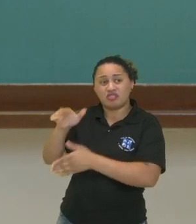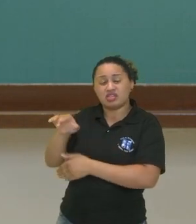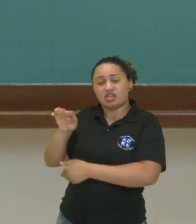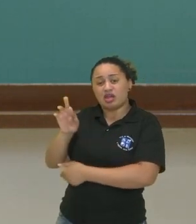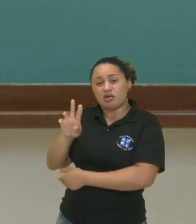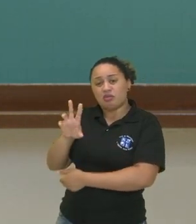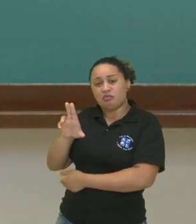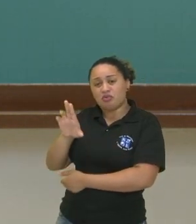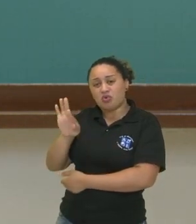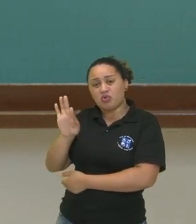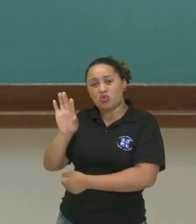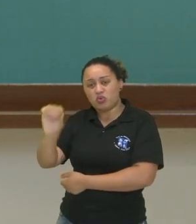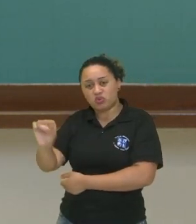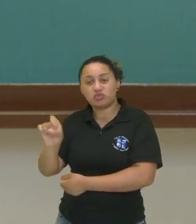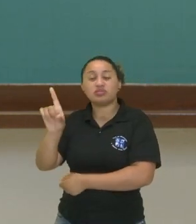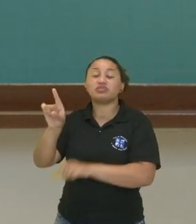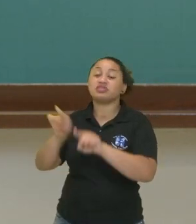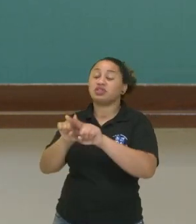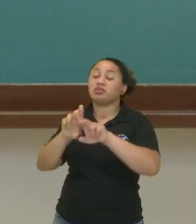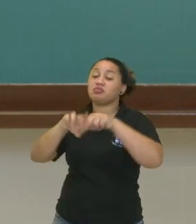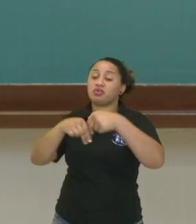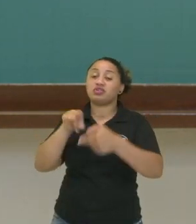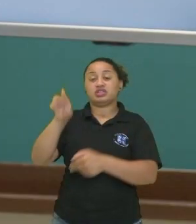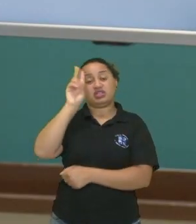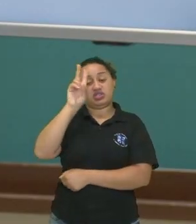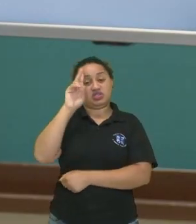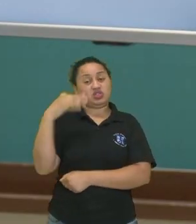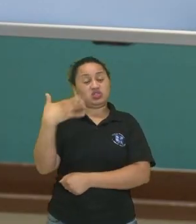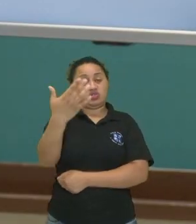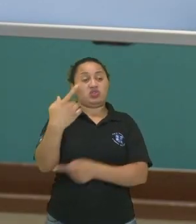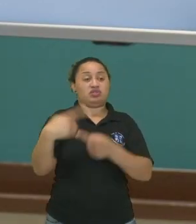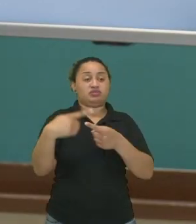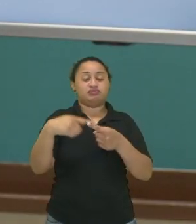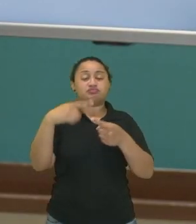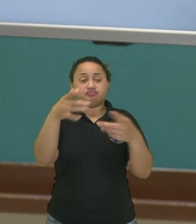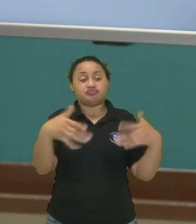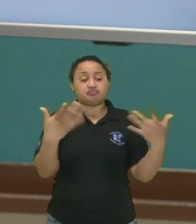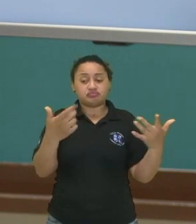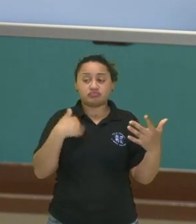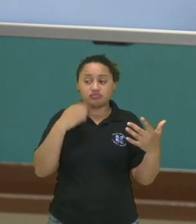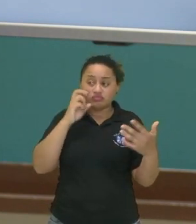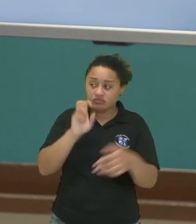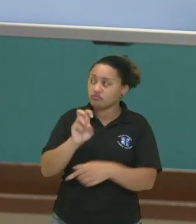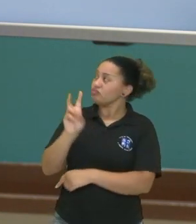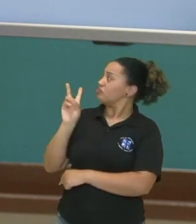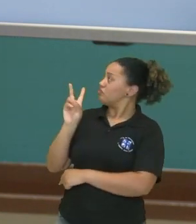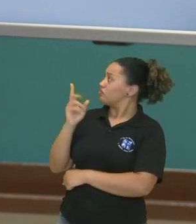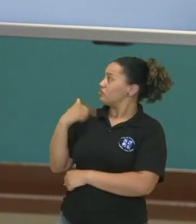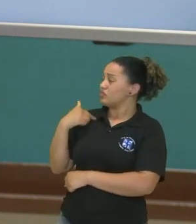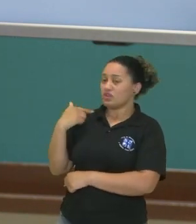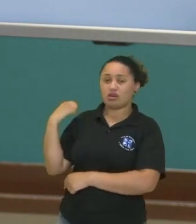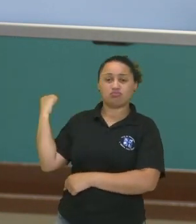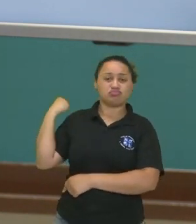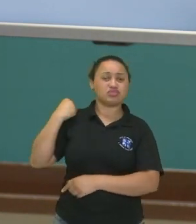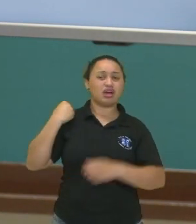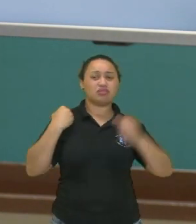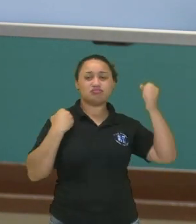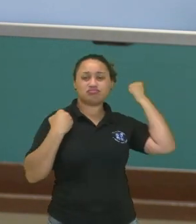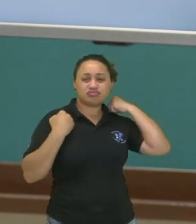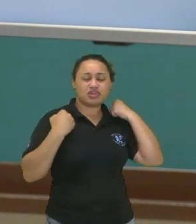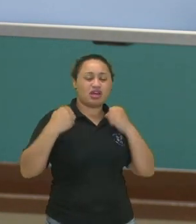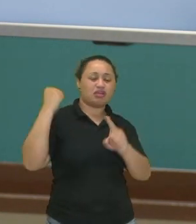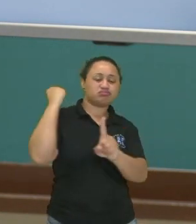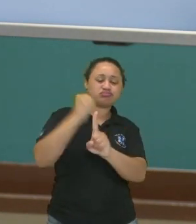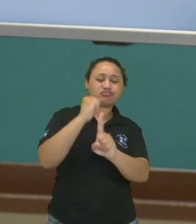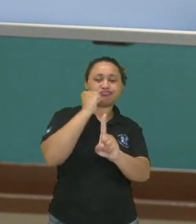Brutus, também seria dessa história aí. Porque Júlio César, quando teria olhado para trás, e quando os senadores estavam esfaqueando ele